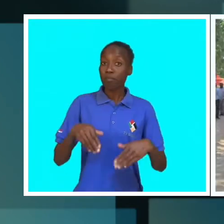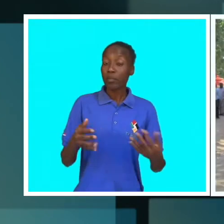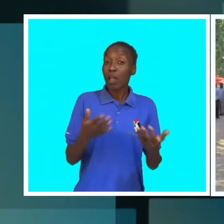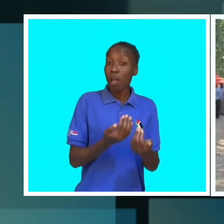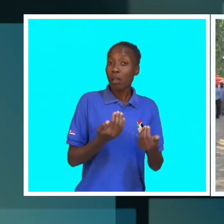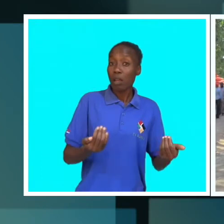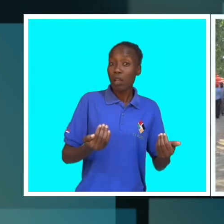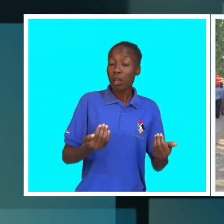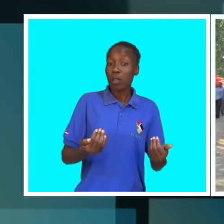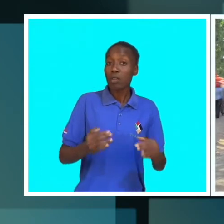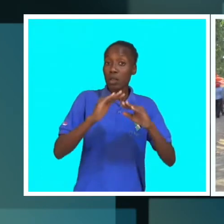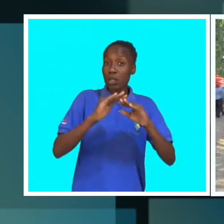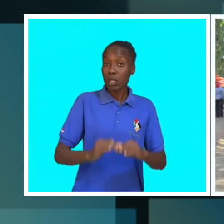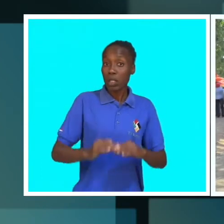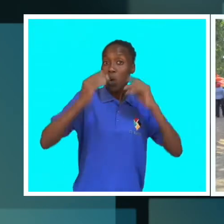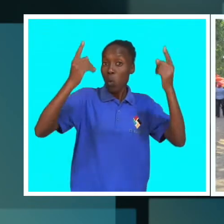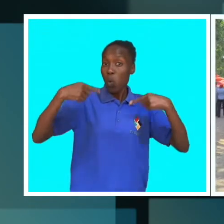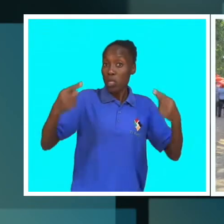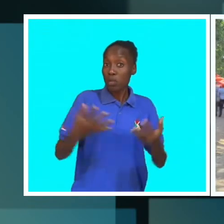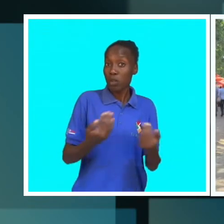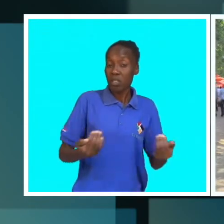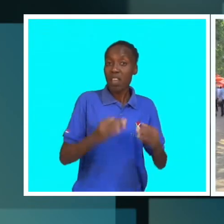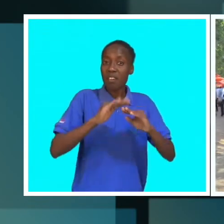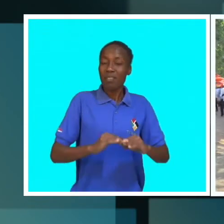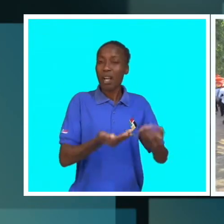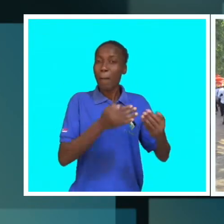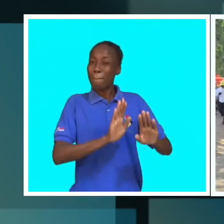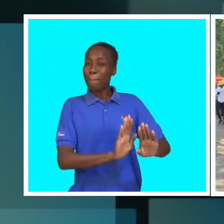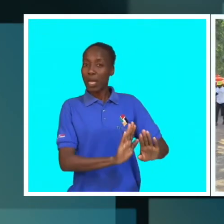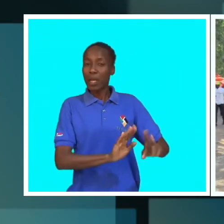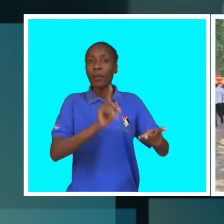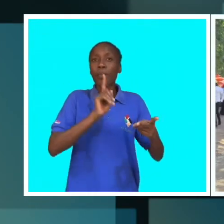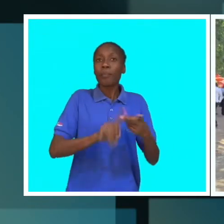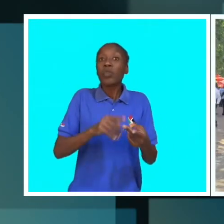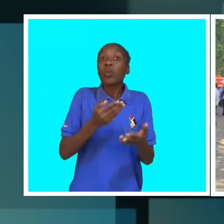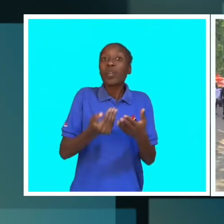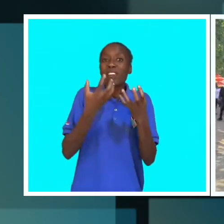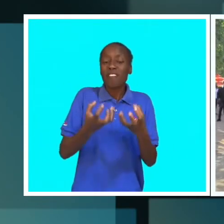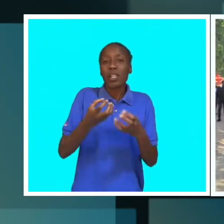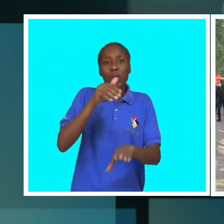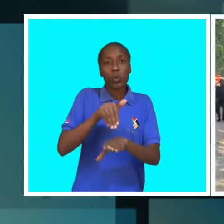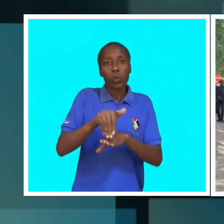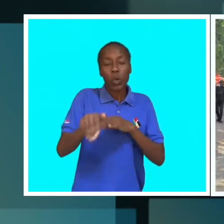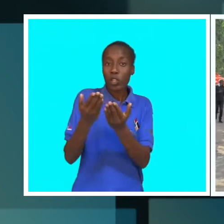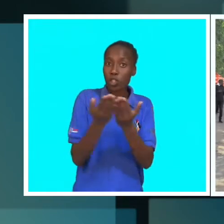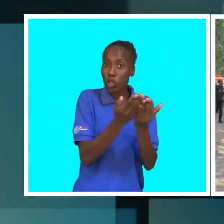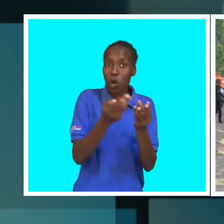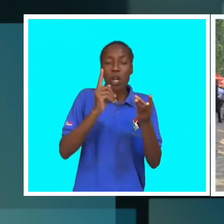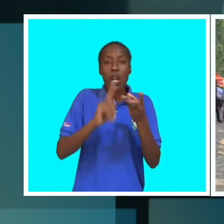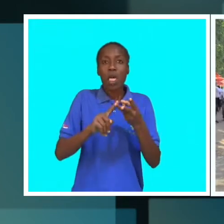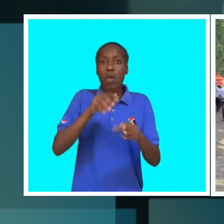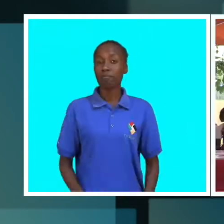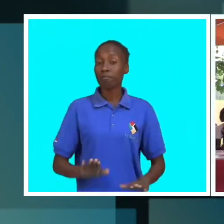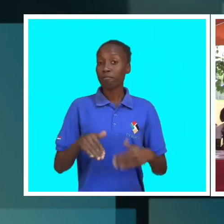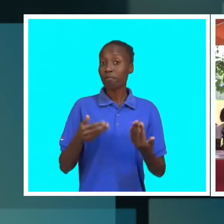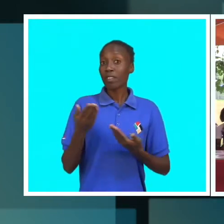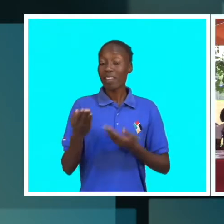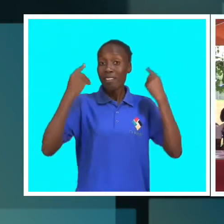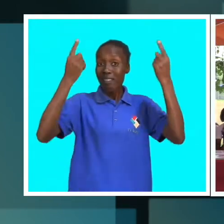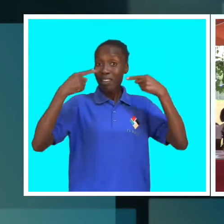A criança, quando envolve o seu casamento prematuro, ela fica privada de continuar com os estudos, de se ingrar na vida.